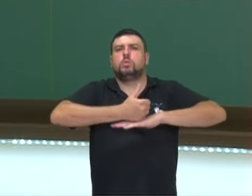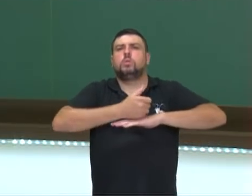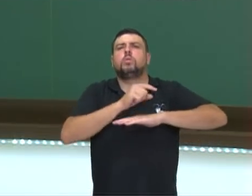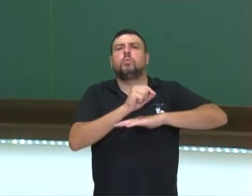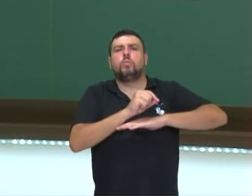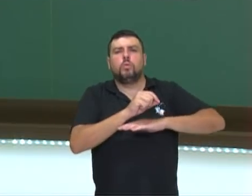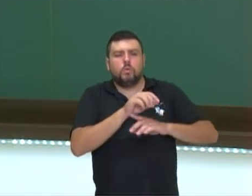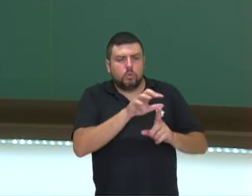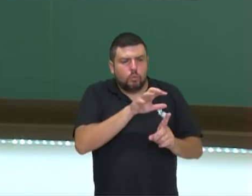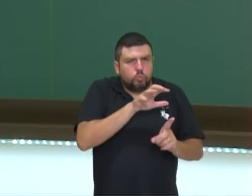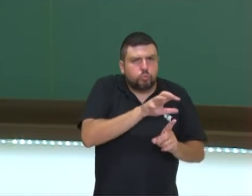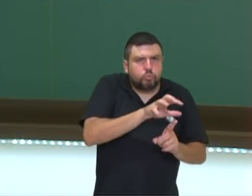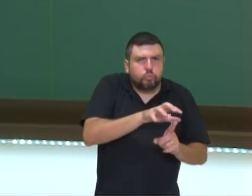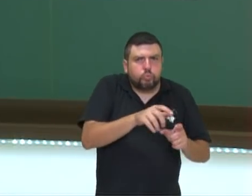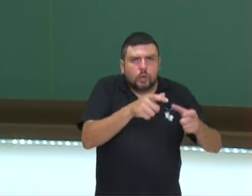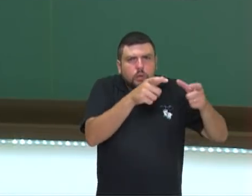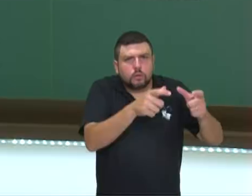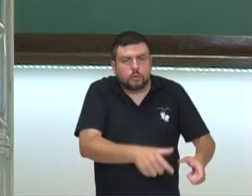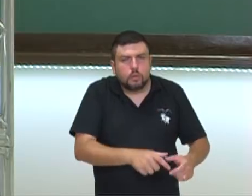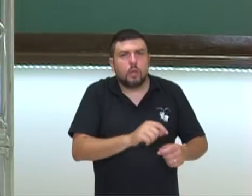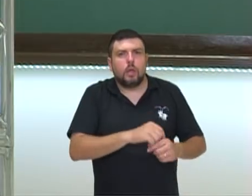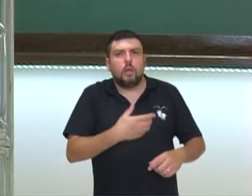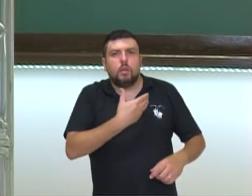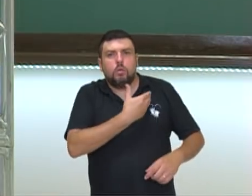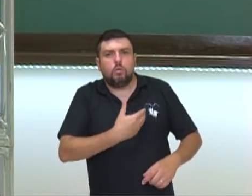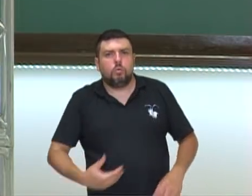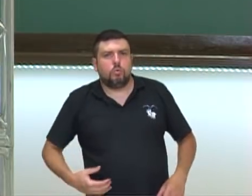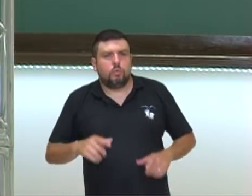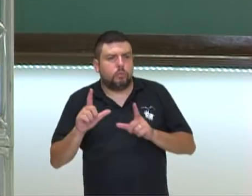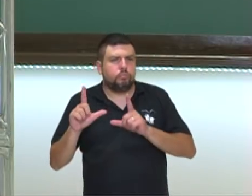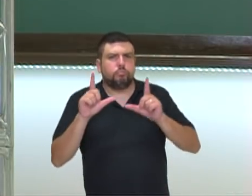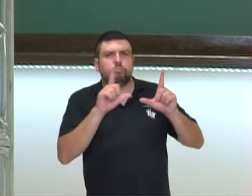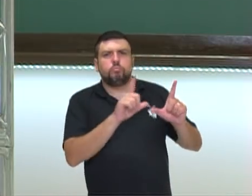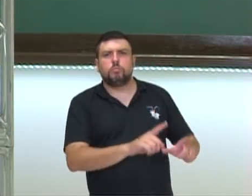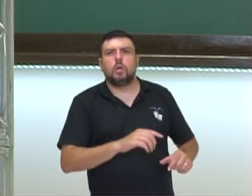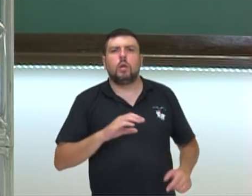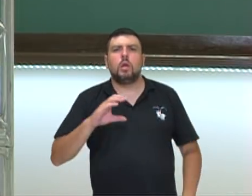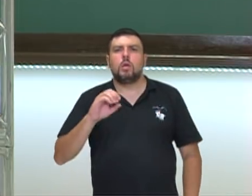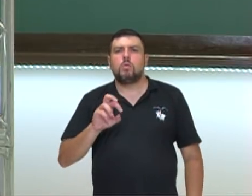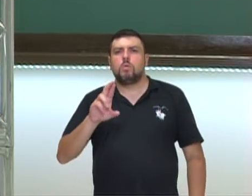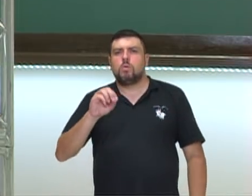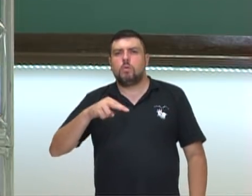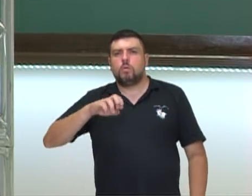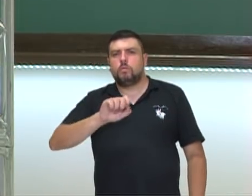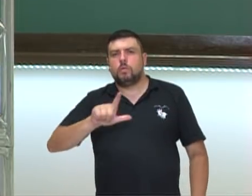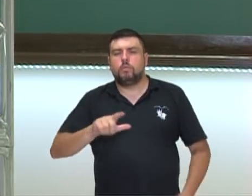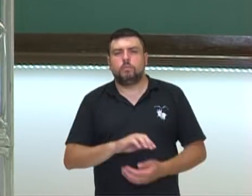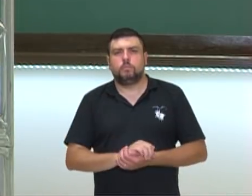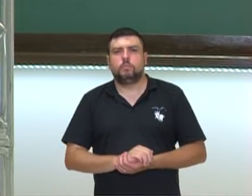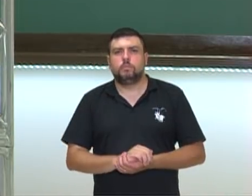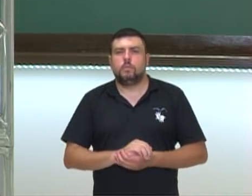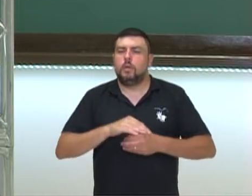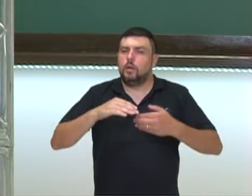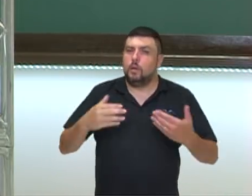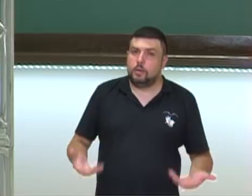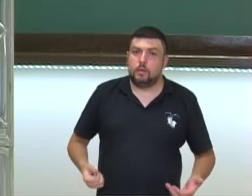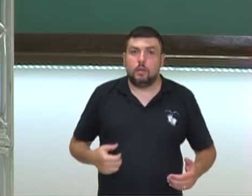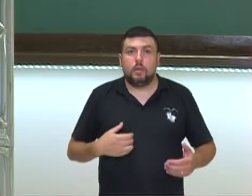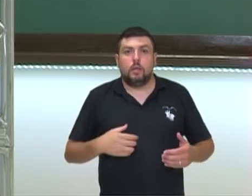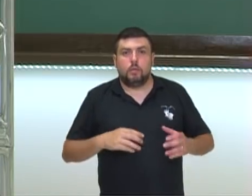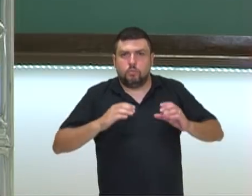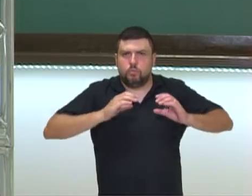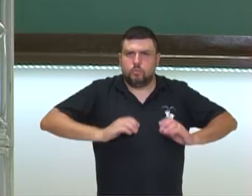região, as quais recebiam do governo o título de coronel. Então, cidadãos formavam milícias nas suas regiões e o